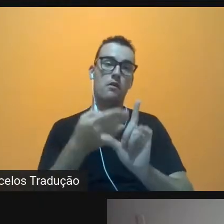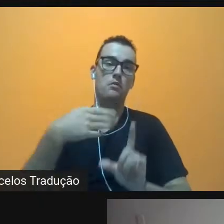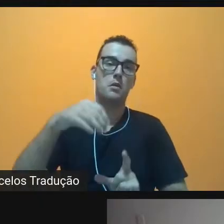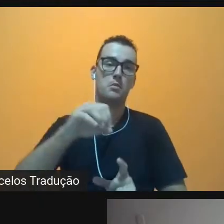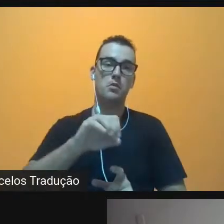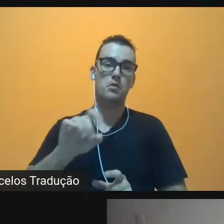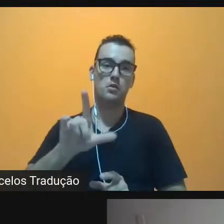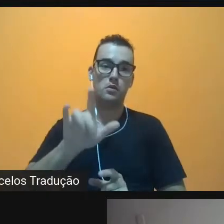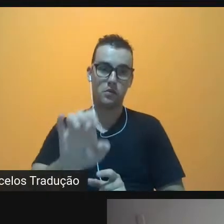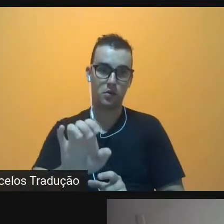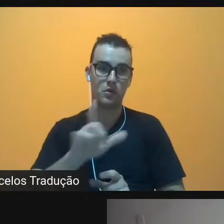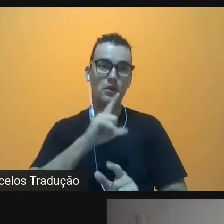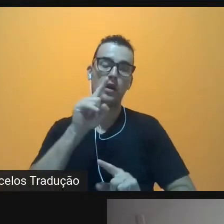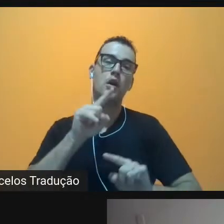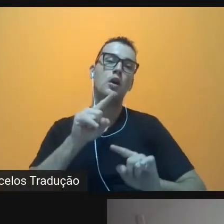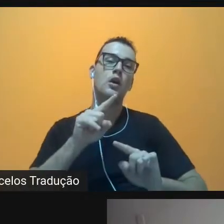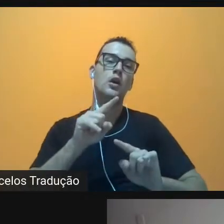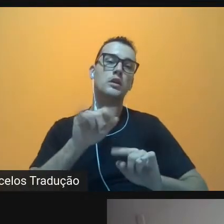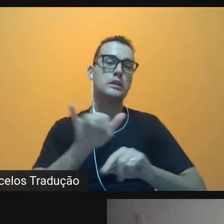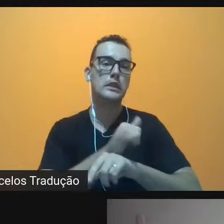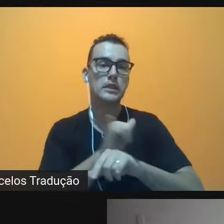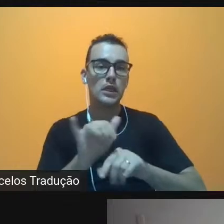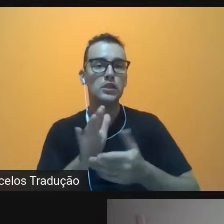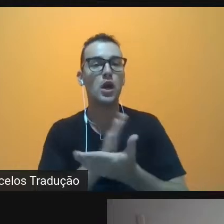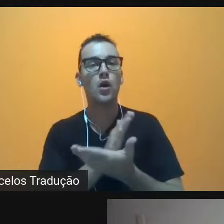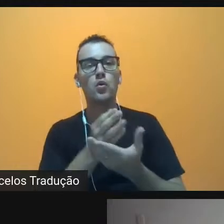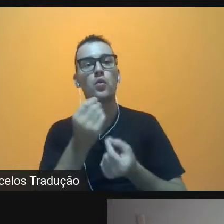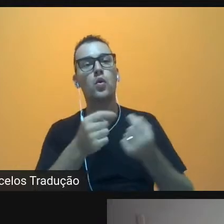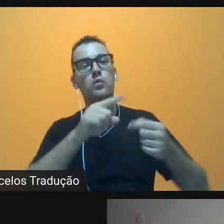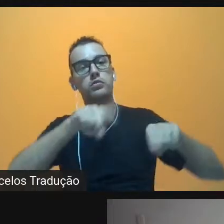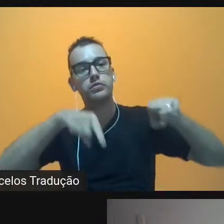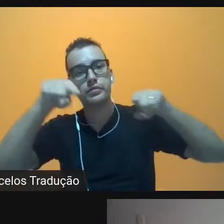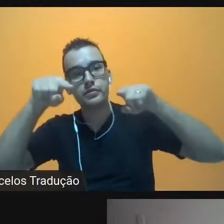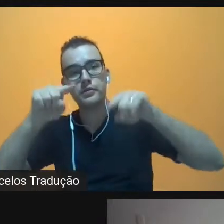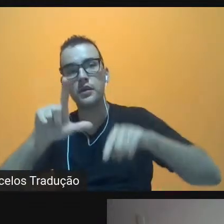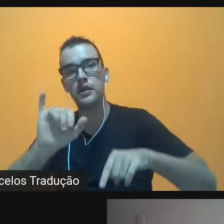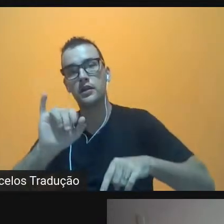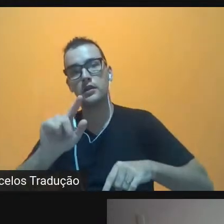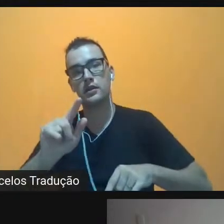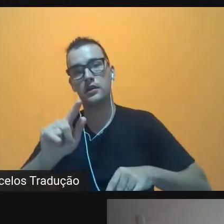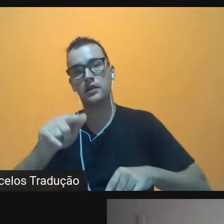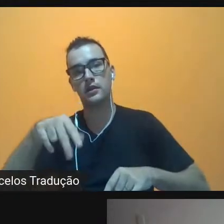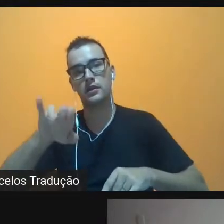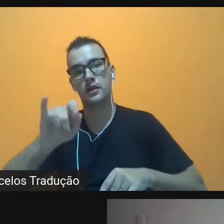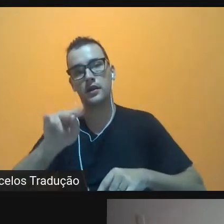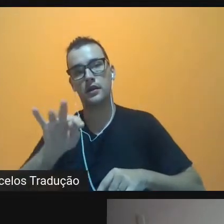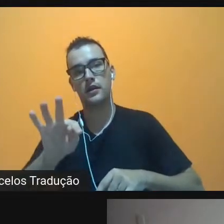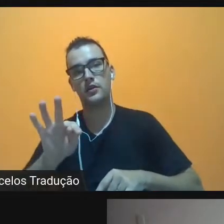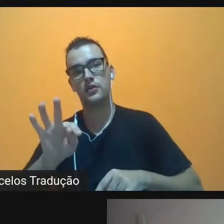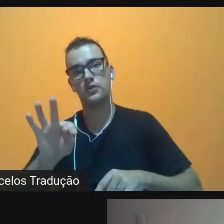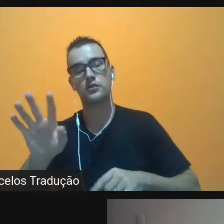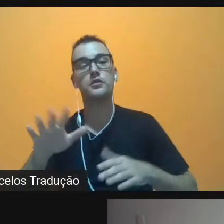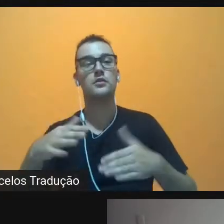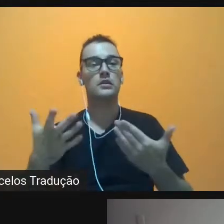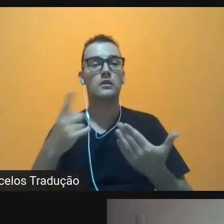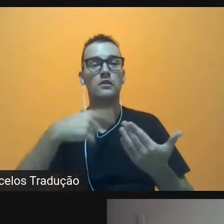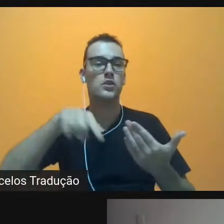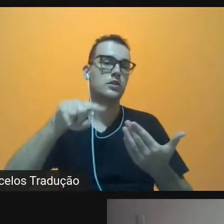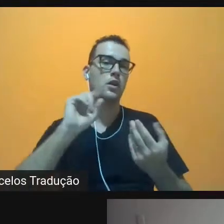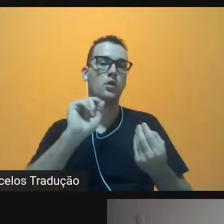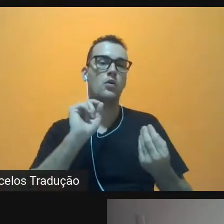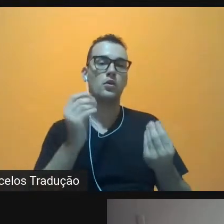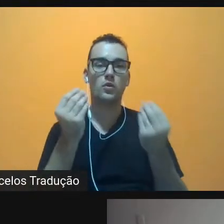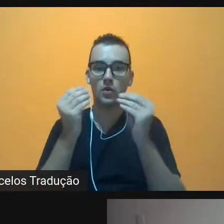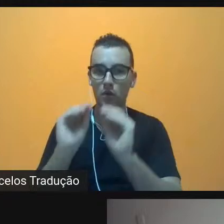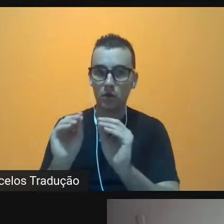tem alguns instrumentos que a gente utiliza com escala Likert, tudo direitinho. Então, é só você projetar, né, a sua pesquisa,